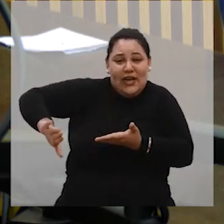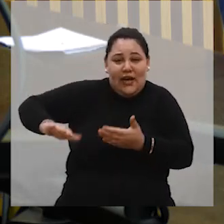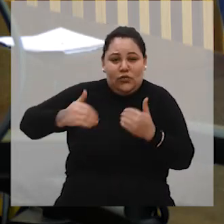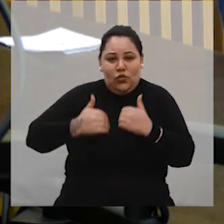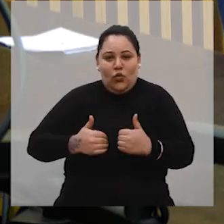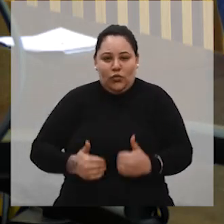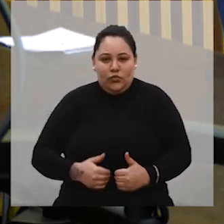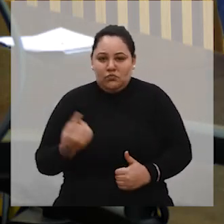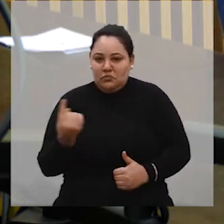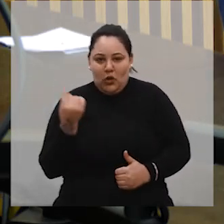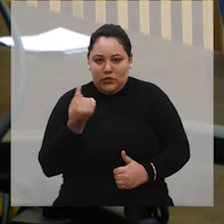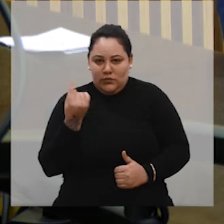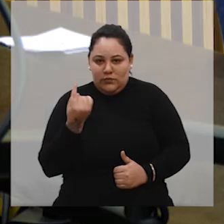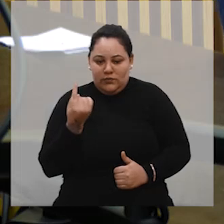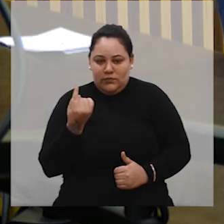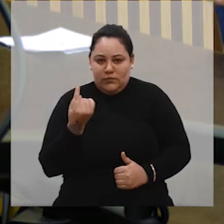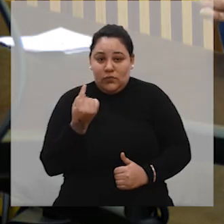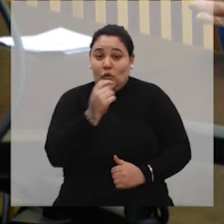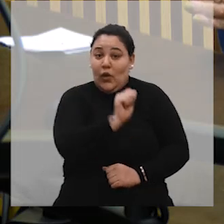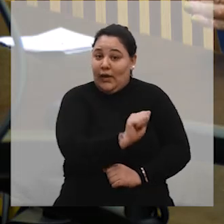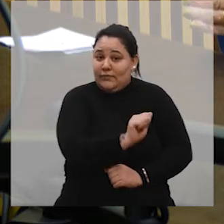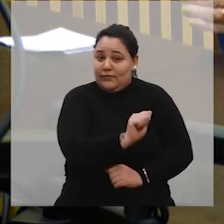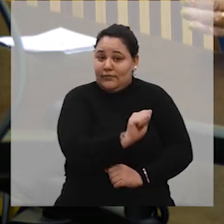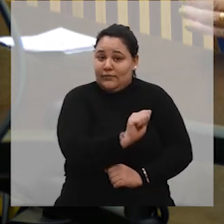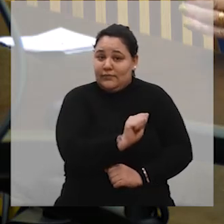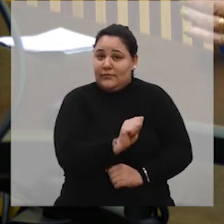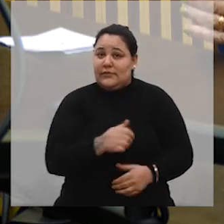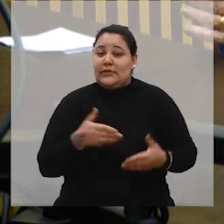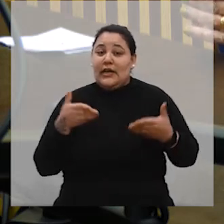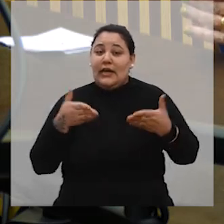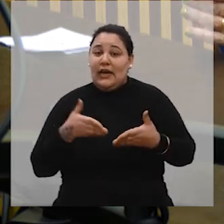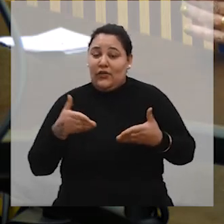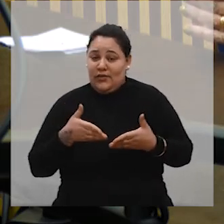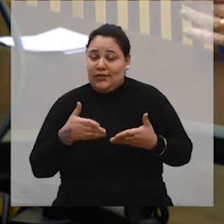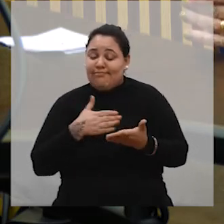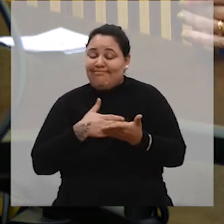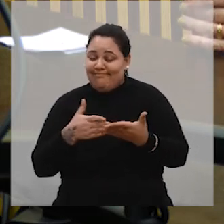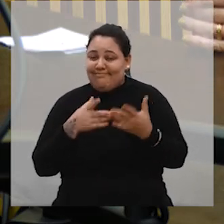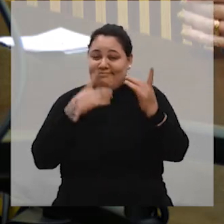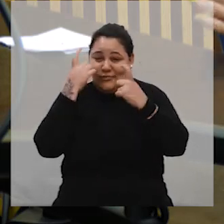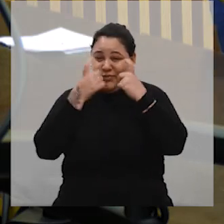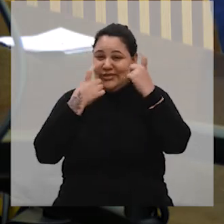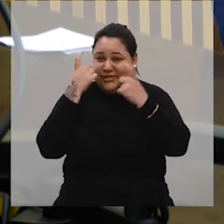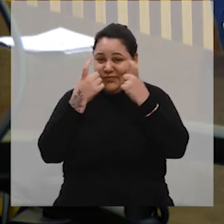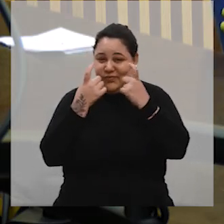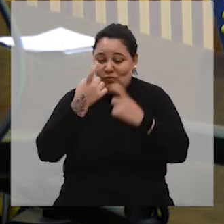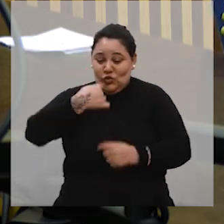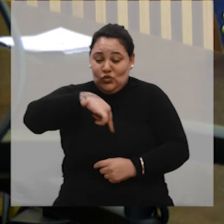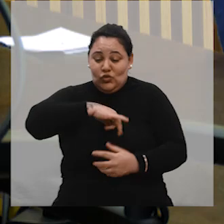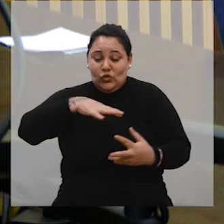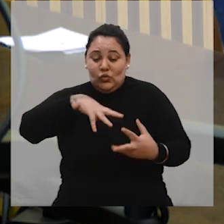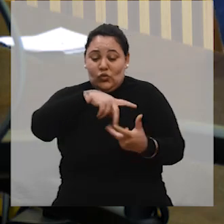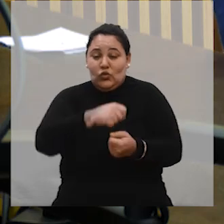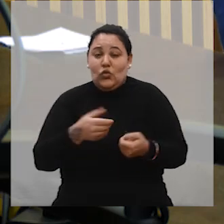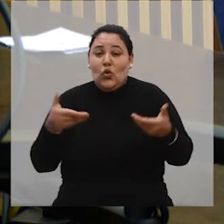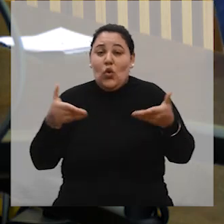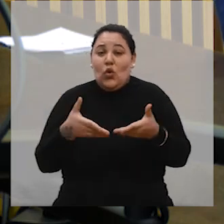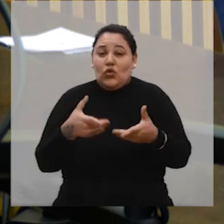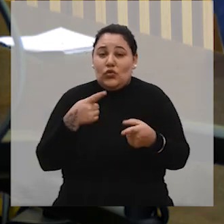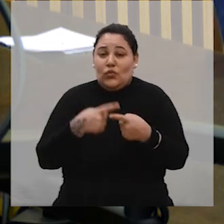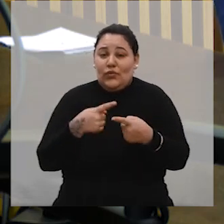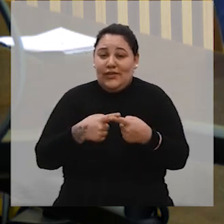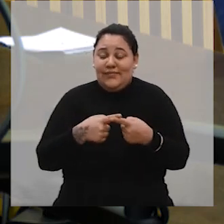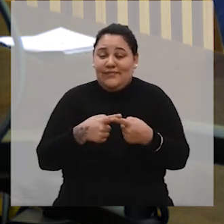vírus A. Agora ela passou a ser uma grande preocupação no nosso mundo hoje, né? Por conta